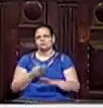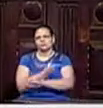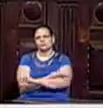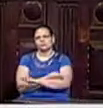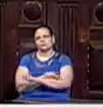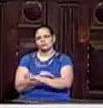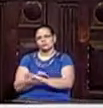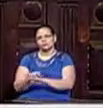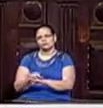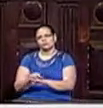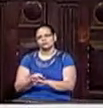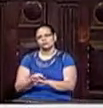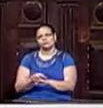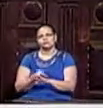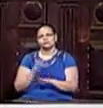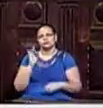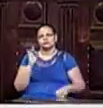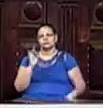tradicionalmente